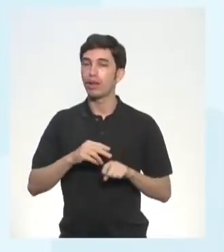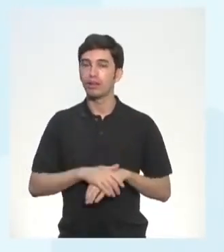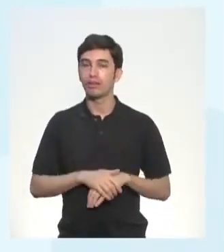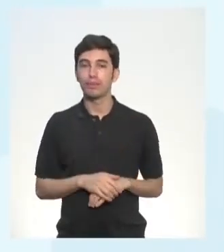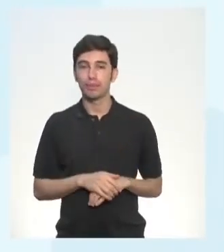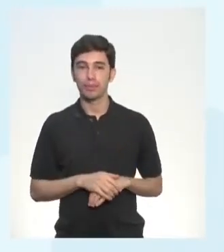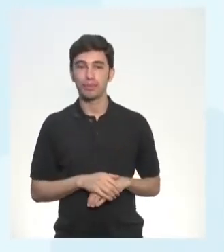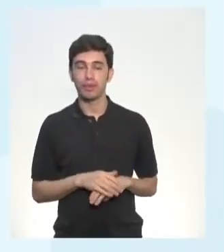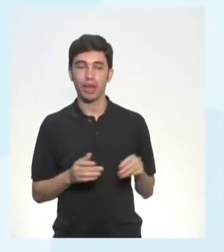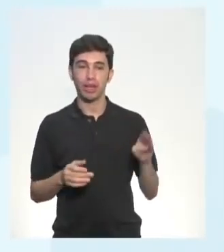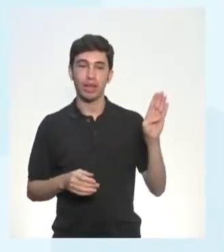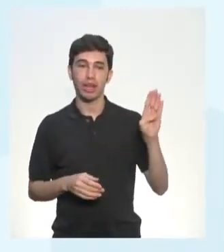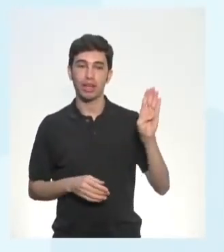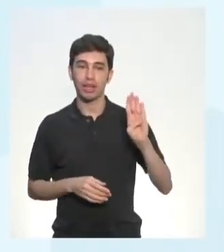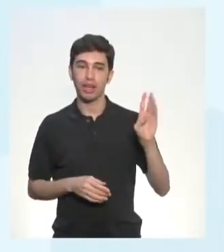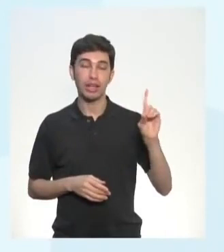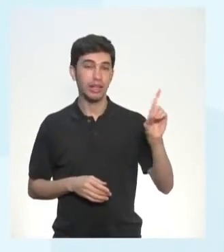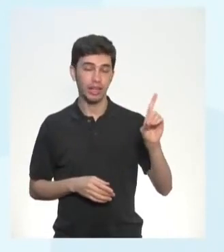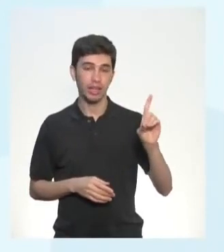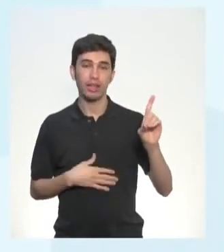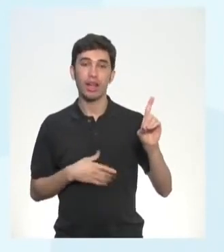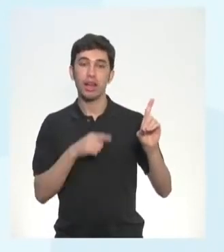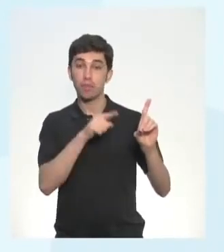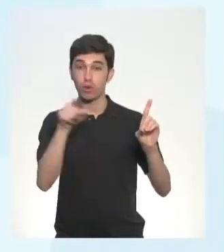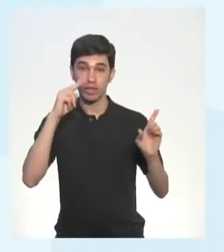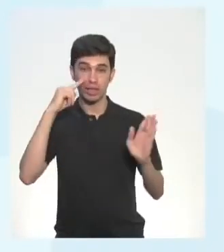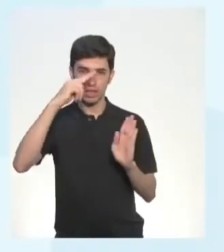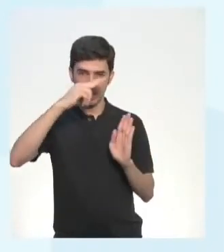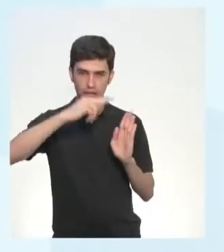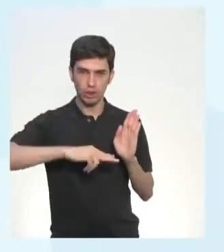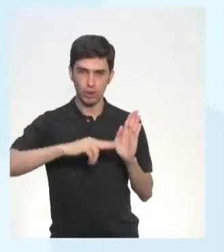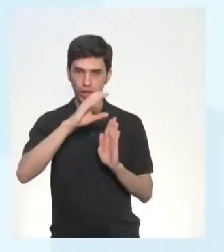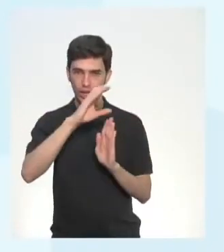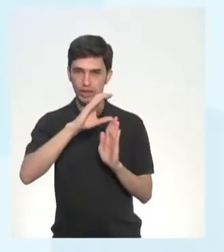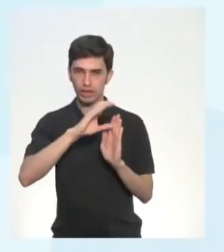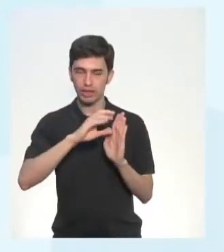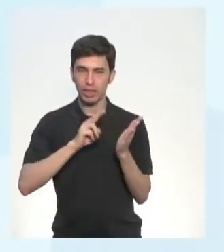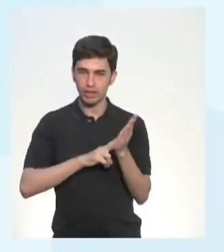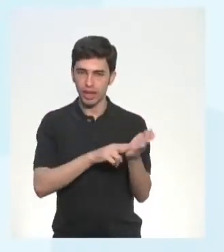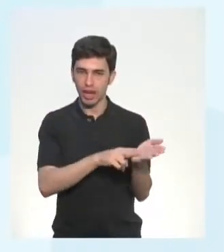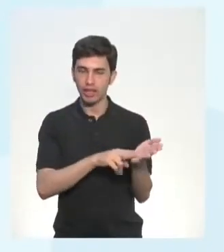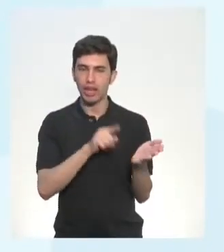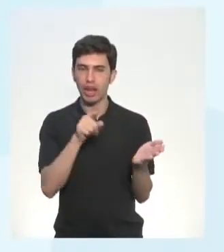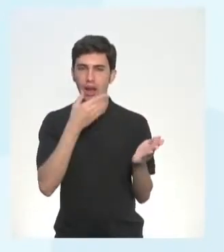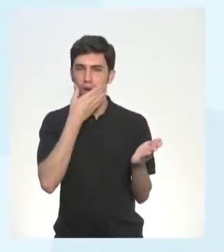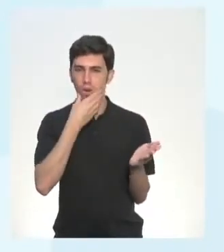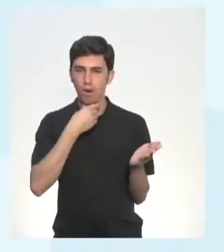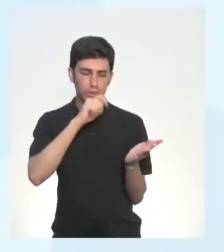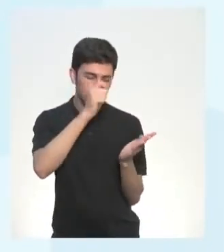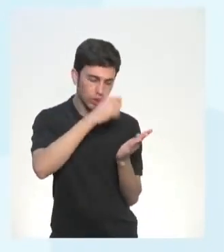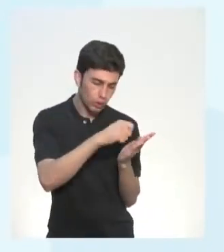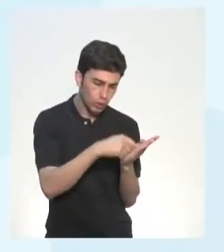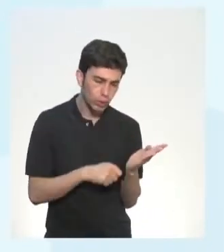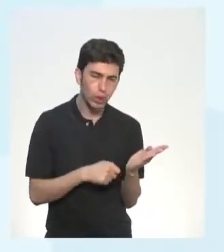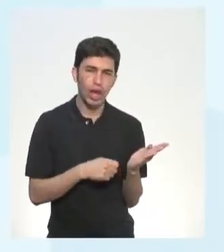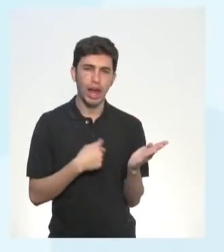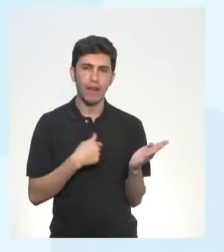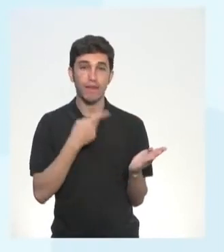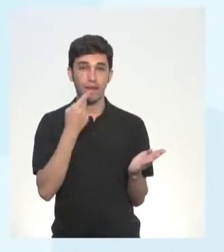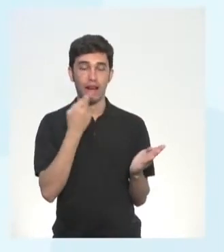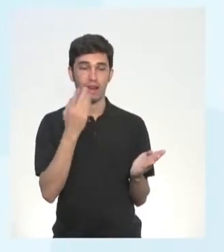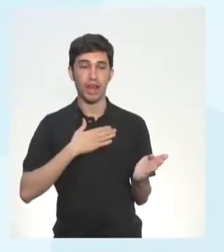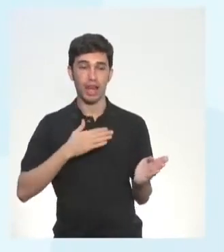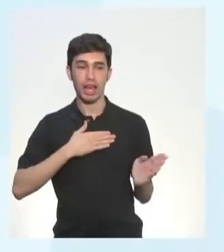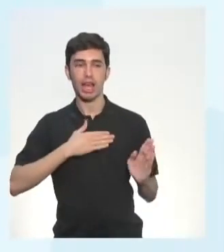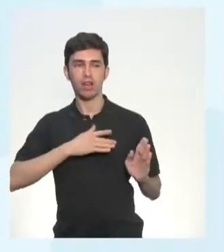pedindo. E a D, pela leitura que você realizou das cartas, o fato de o autor solicitar algo que ele julga ser um direito faz com que